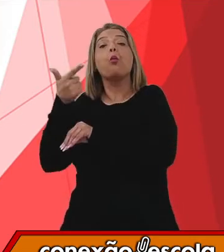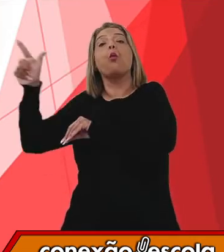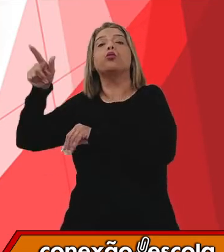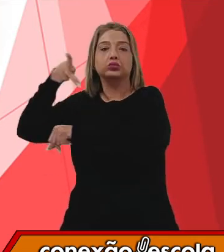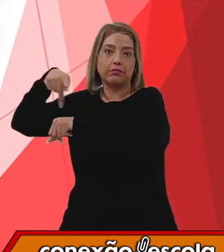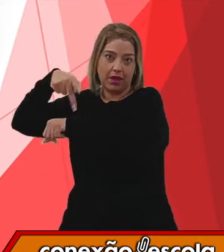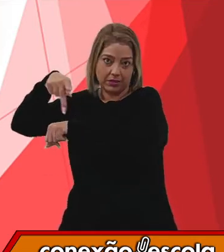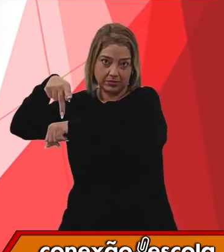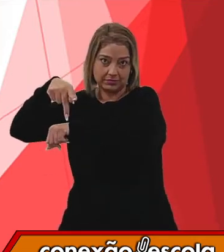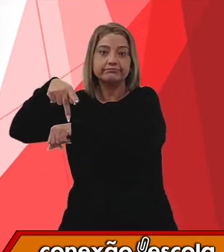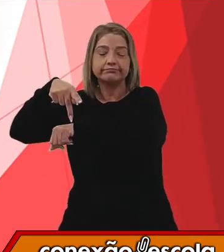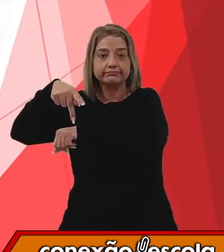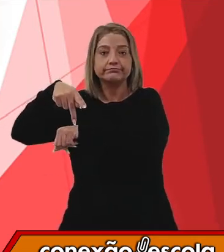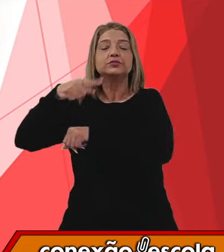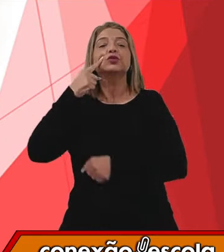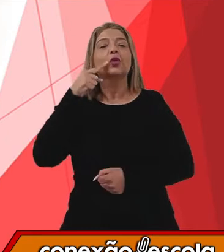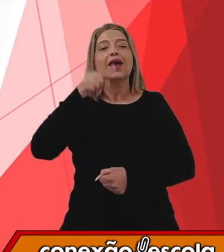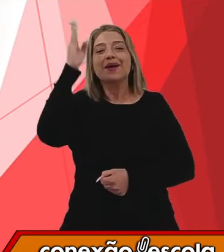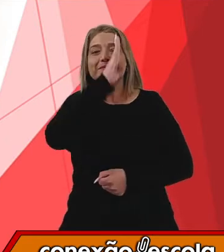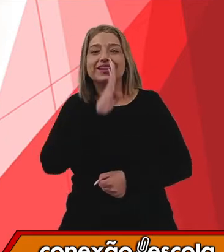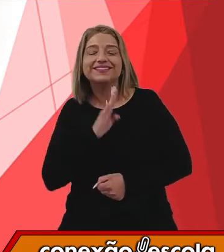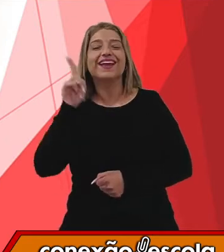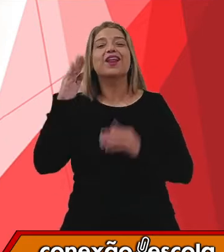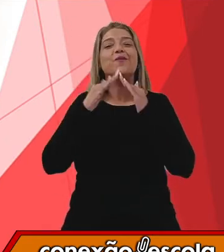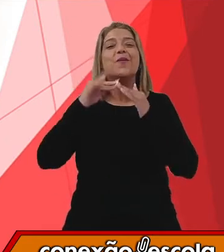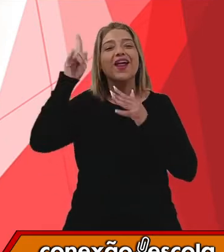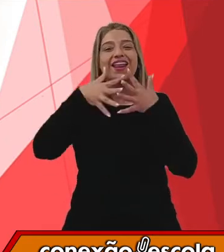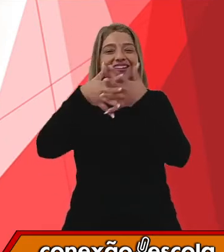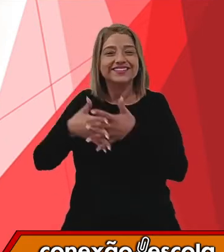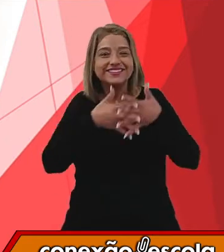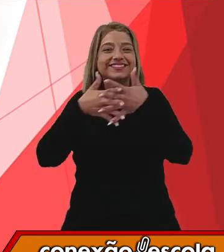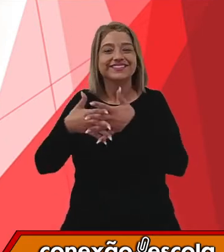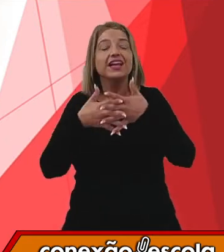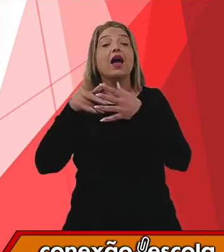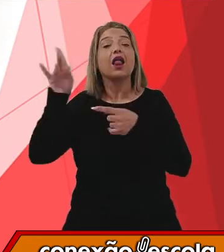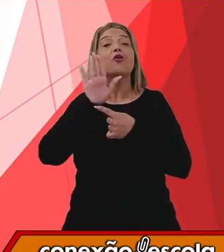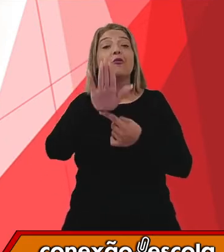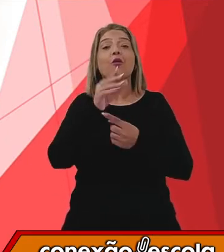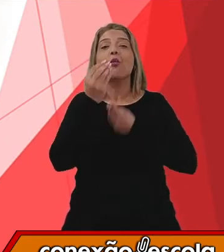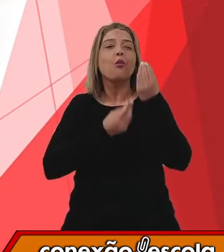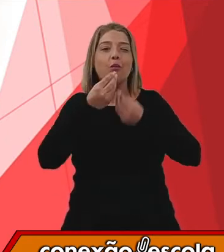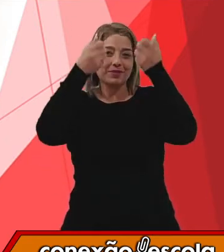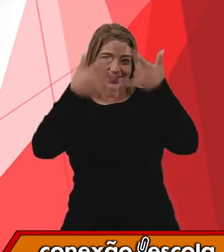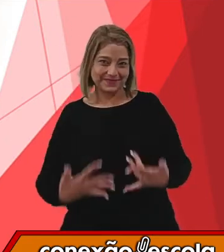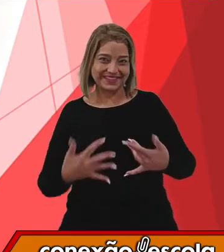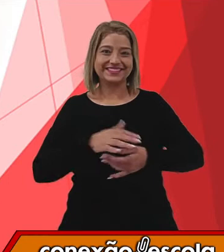Escutem só o que essa brasileira que mora nos Estados Unidos tem para nos dizer.